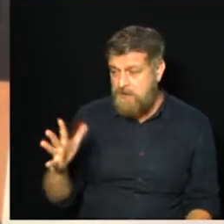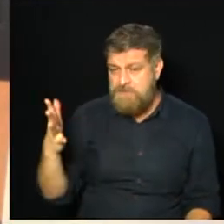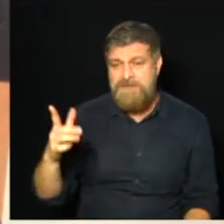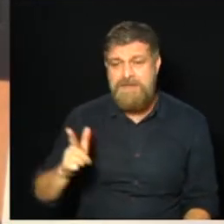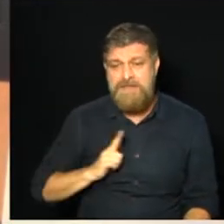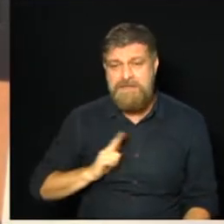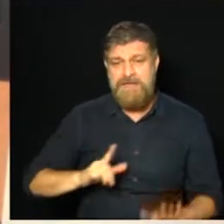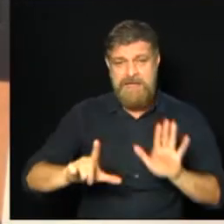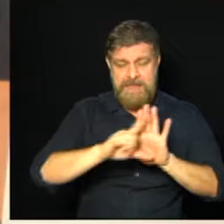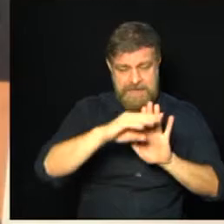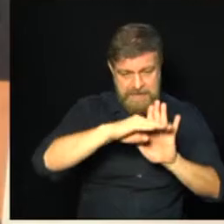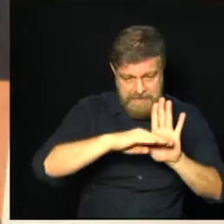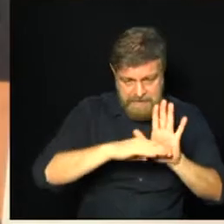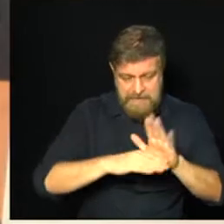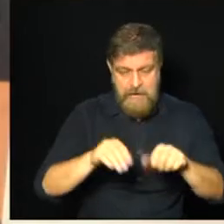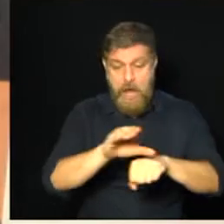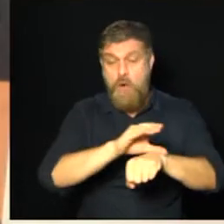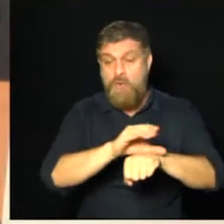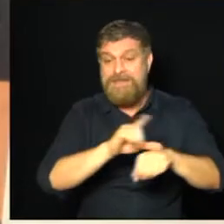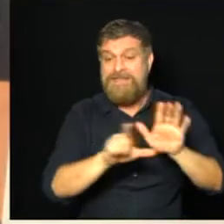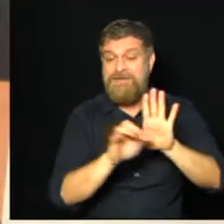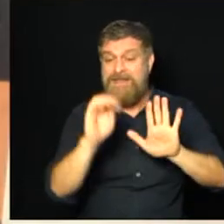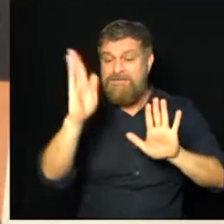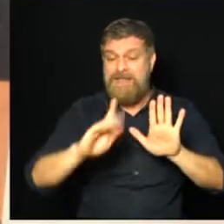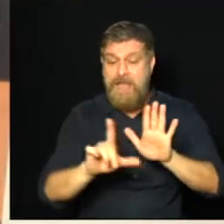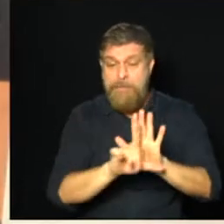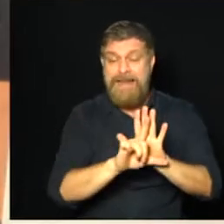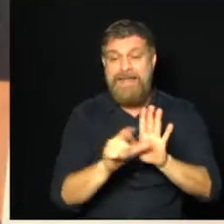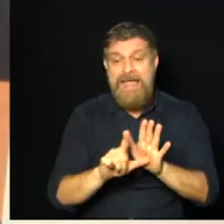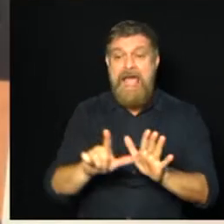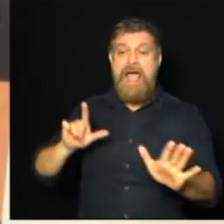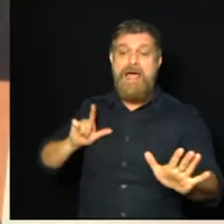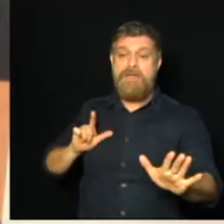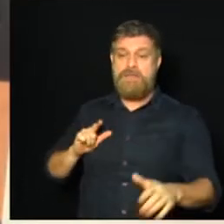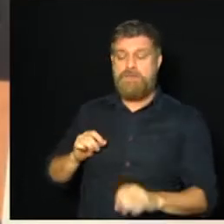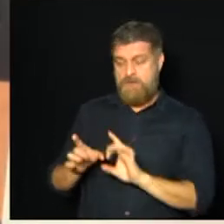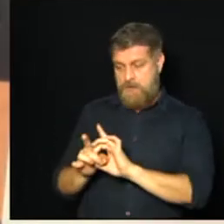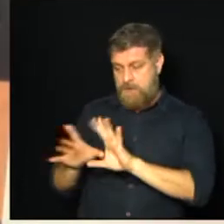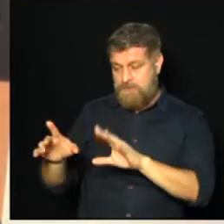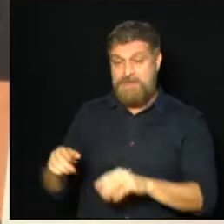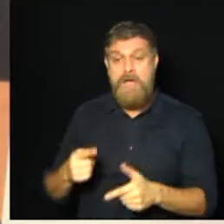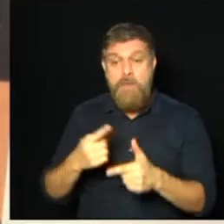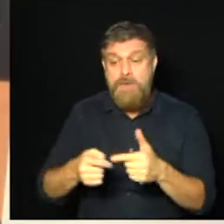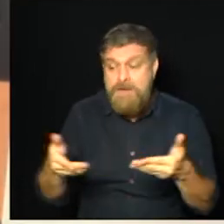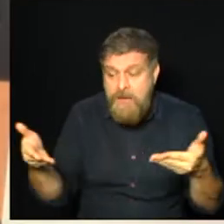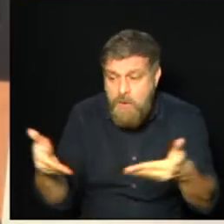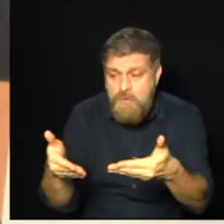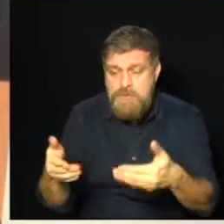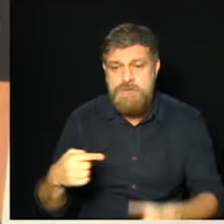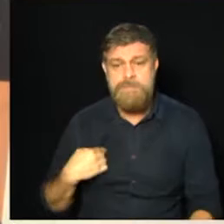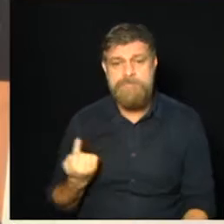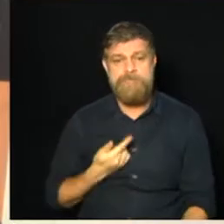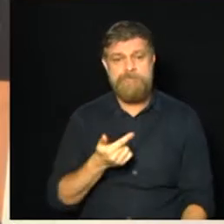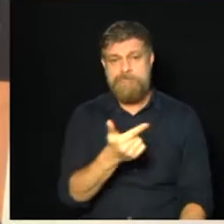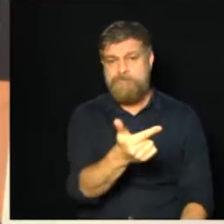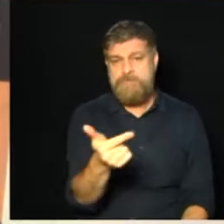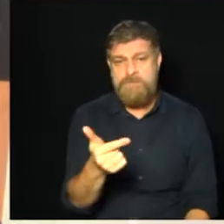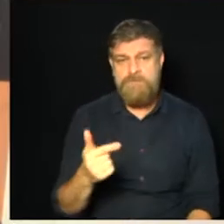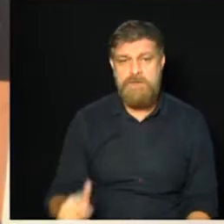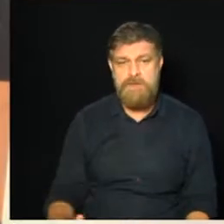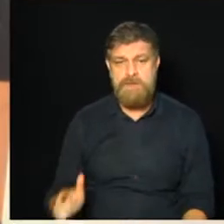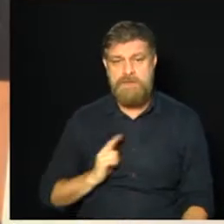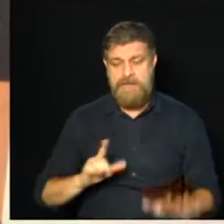da legalidade, pela Constituição, se tiver uma lei anterior que crie. Então, o problema que a gente tem hoje não é propriamente